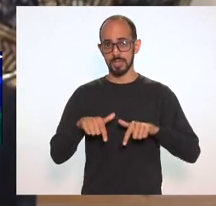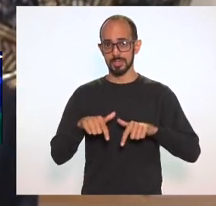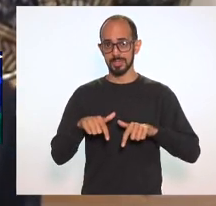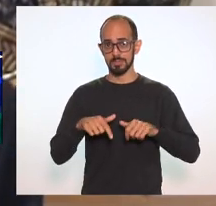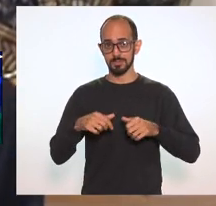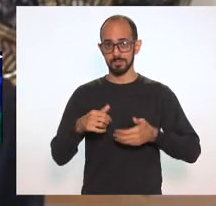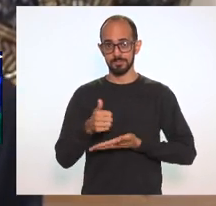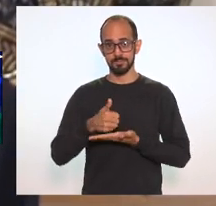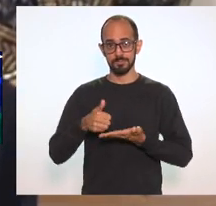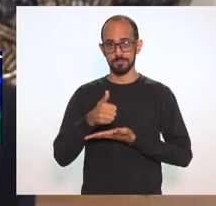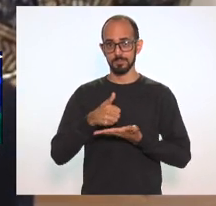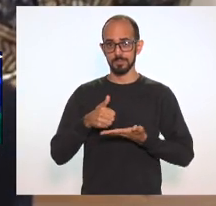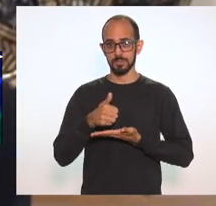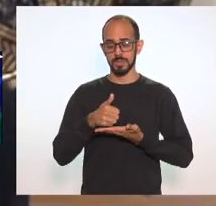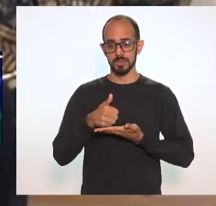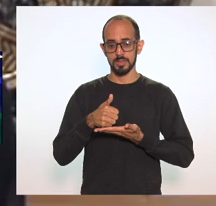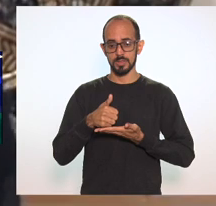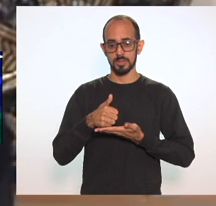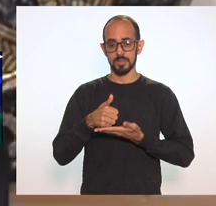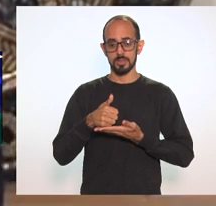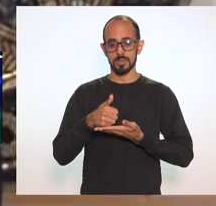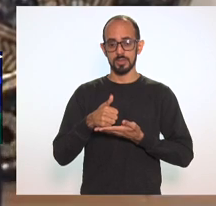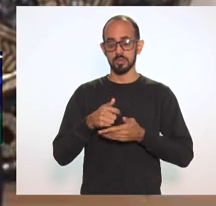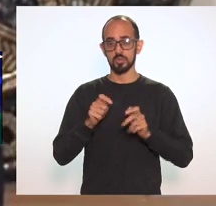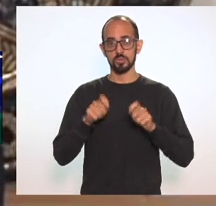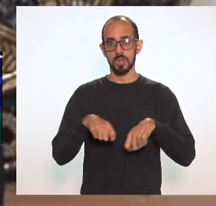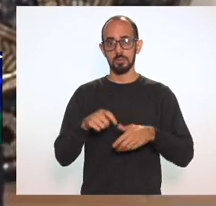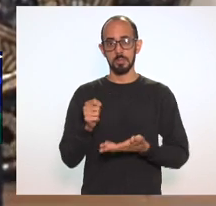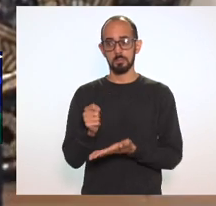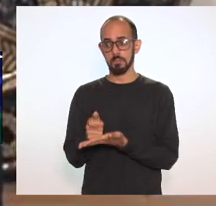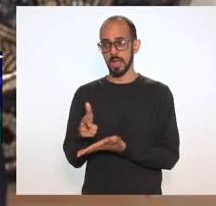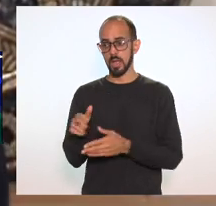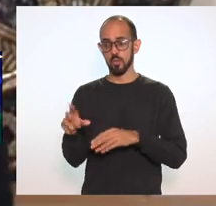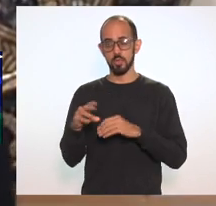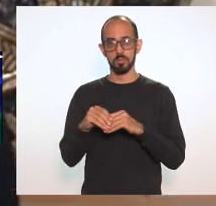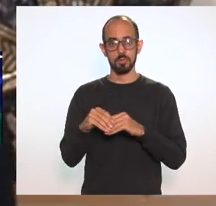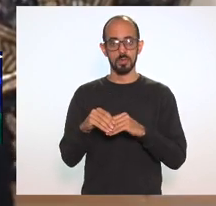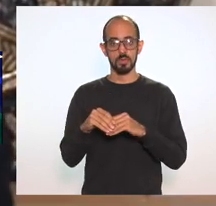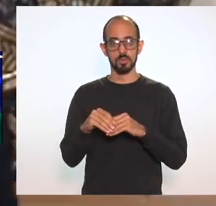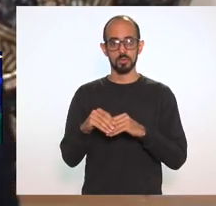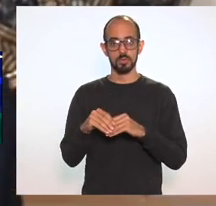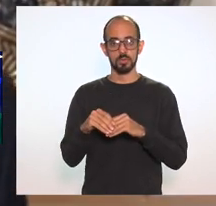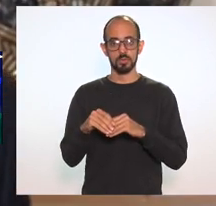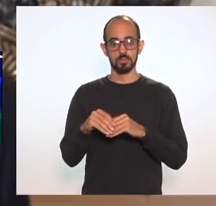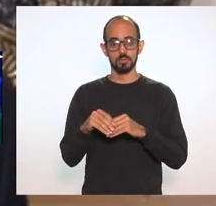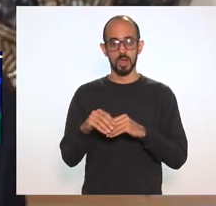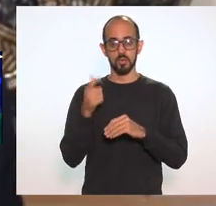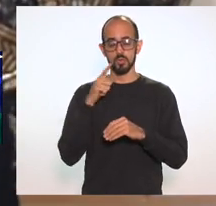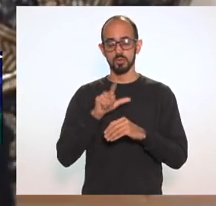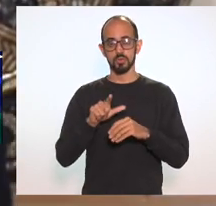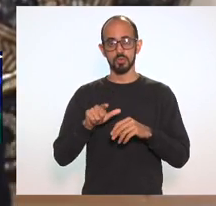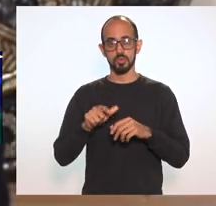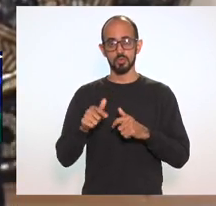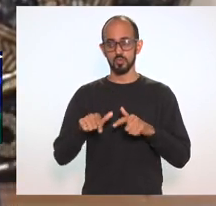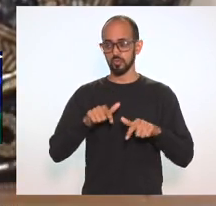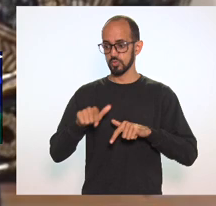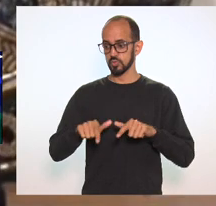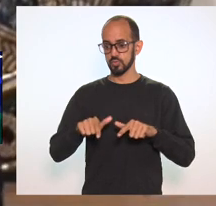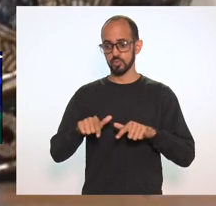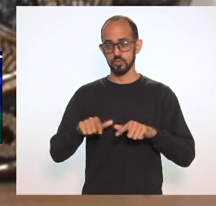mas não podem pagar um adicional para ter os seus colaboradores ali